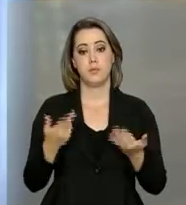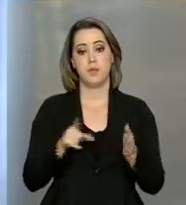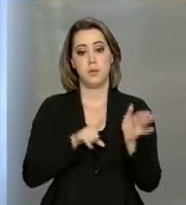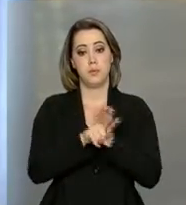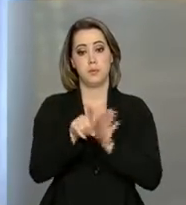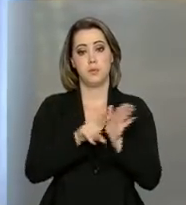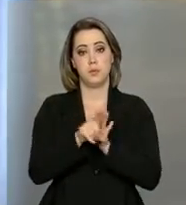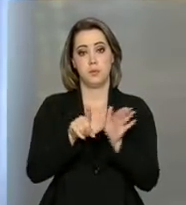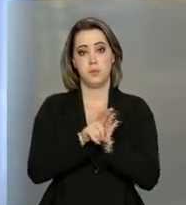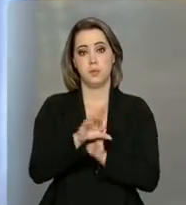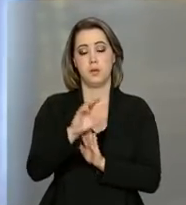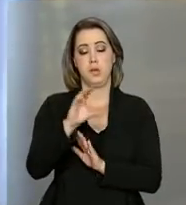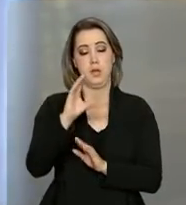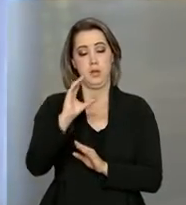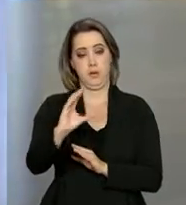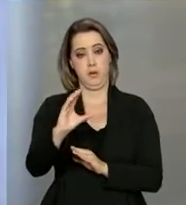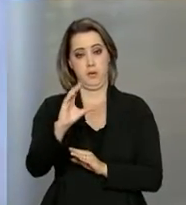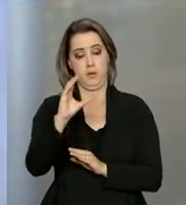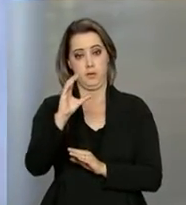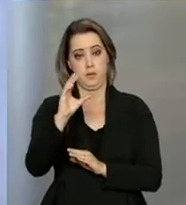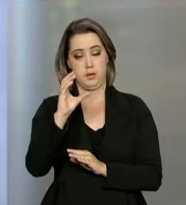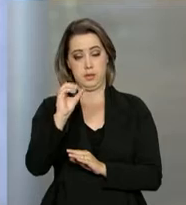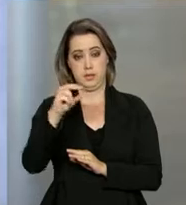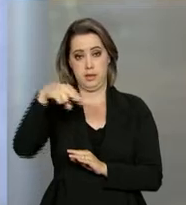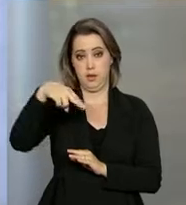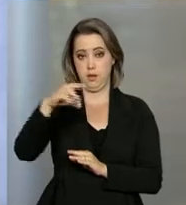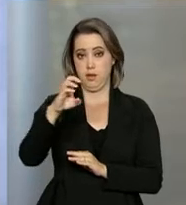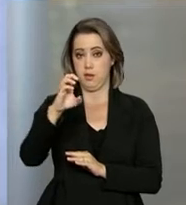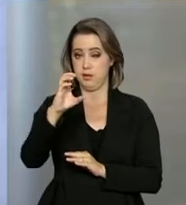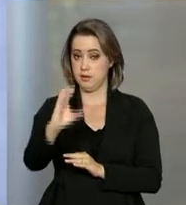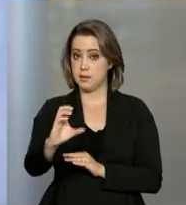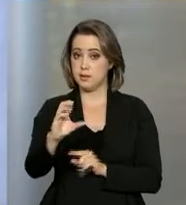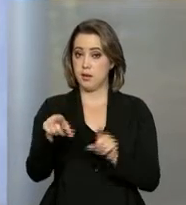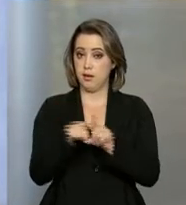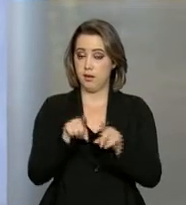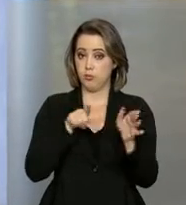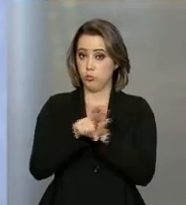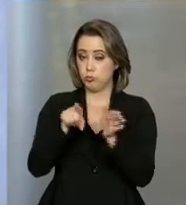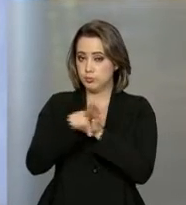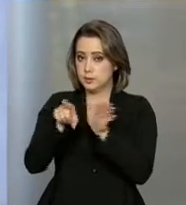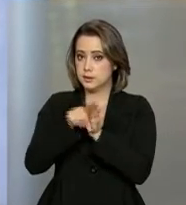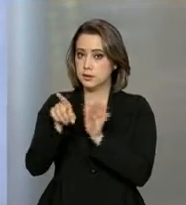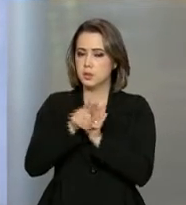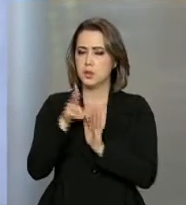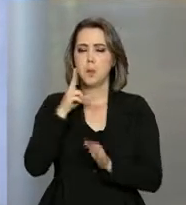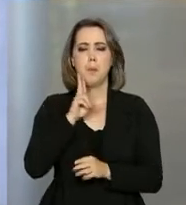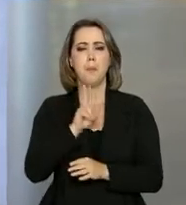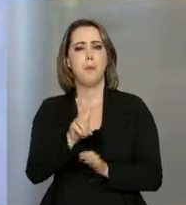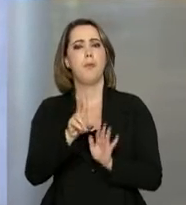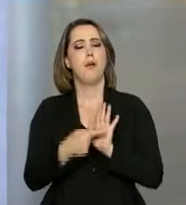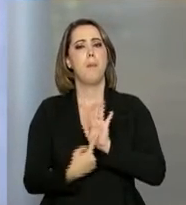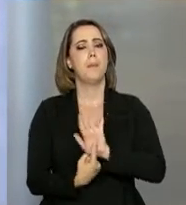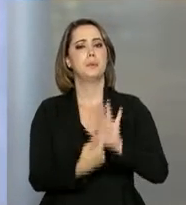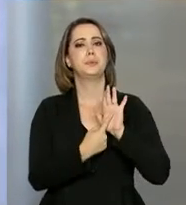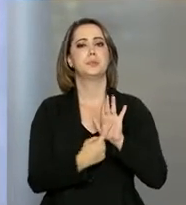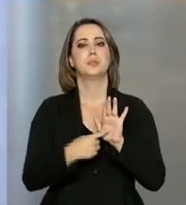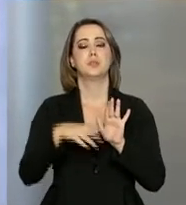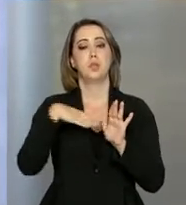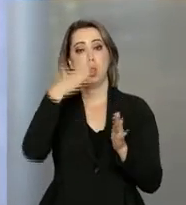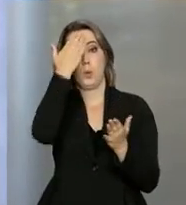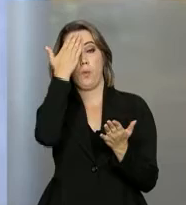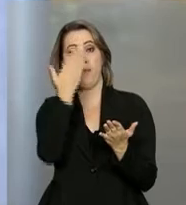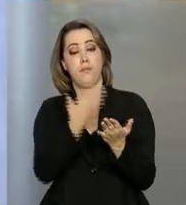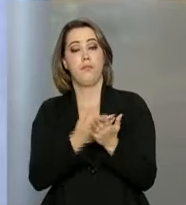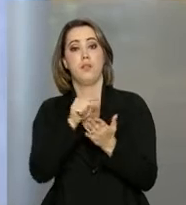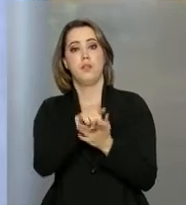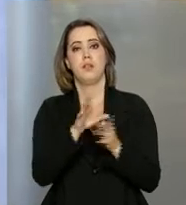pesquisa da confederação nacional do comércio cnc o indicador de confiança do comerciante em março chegou a